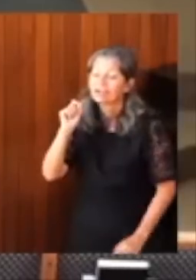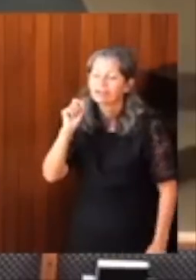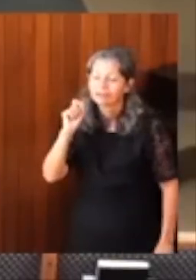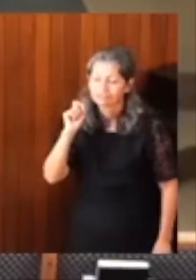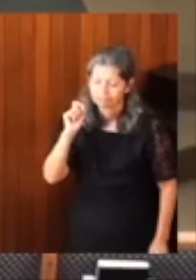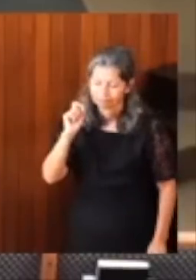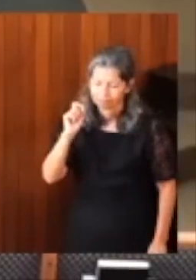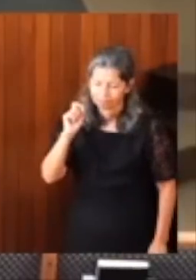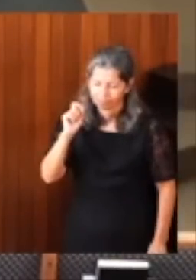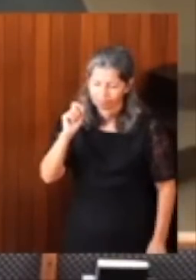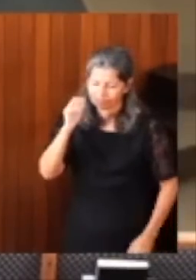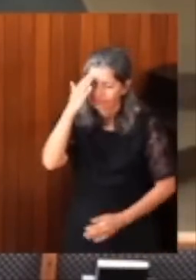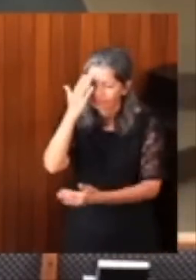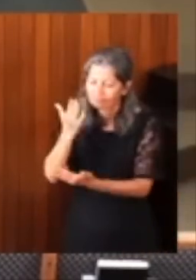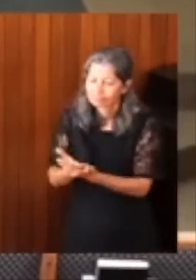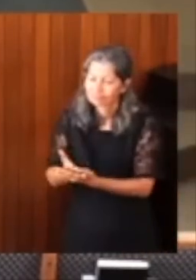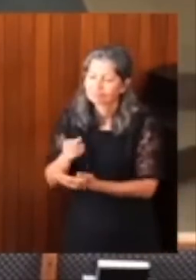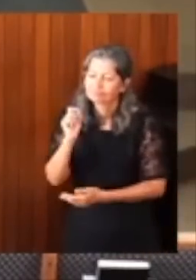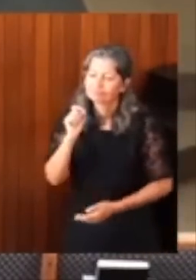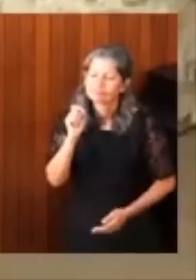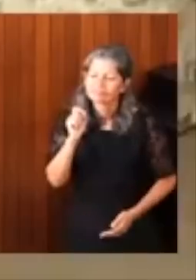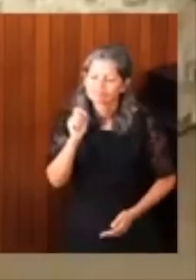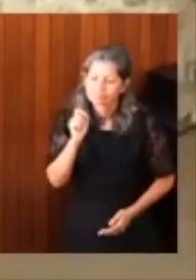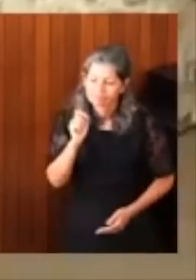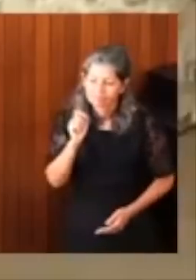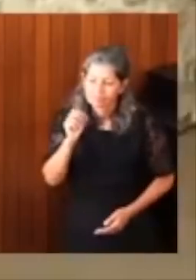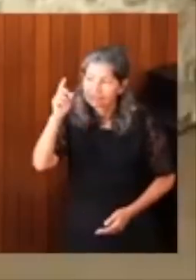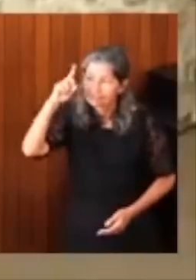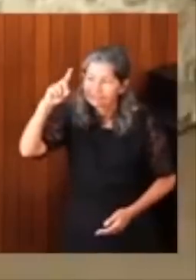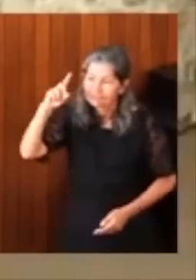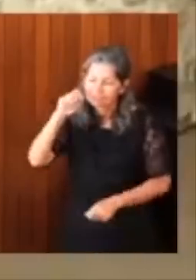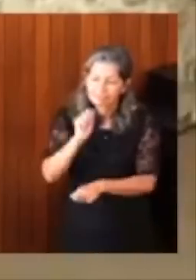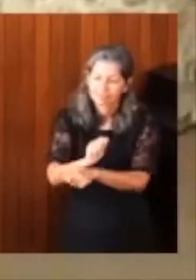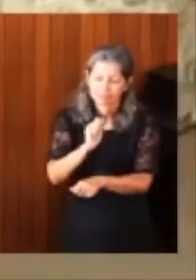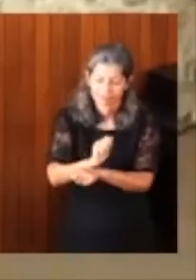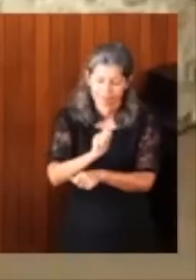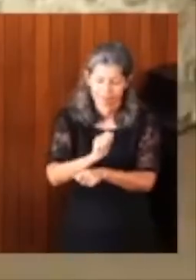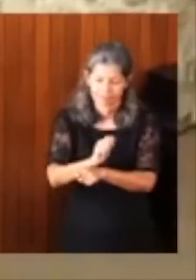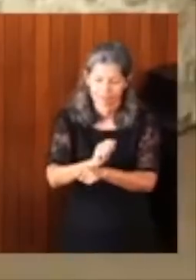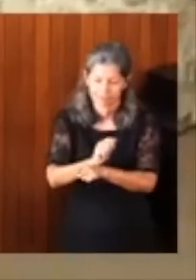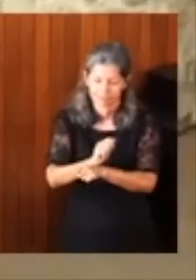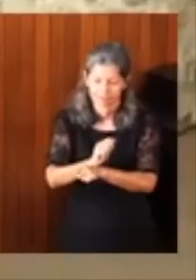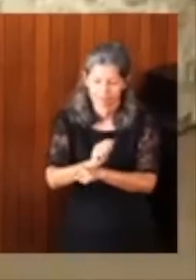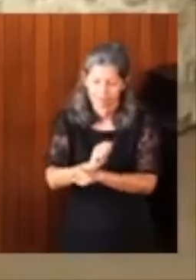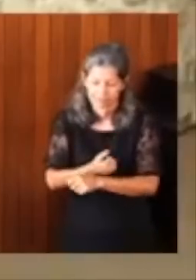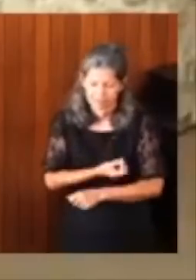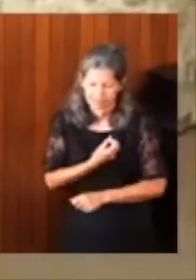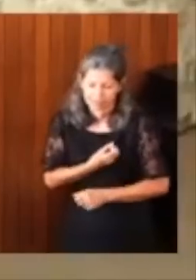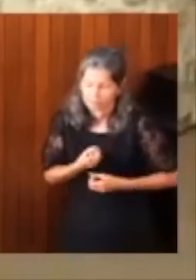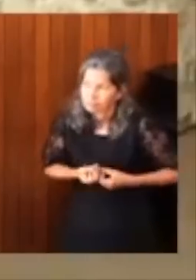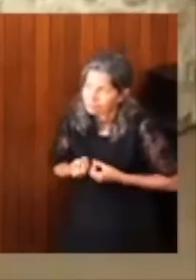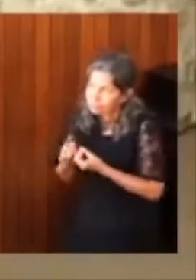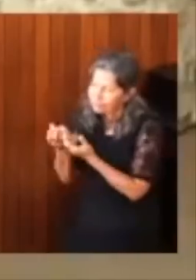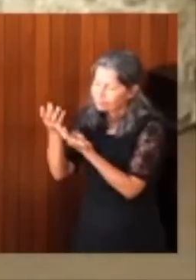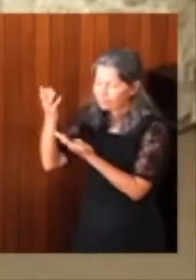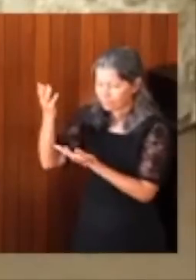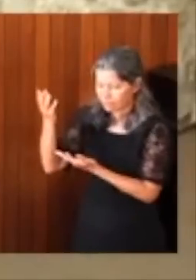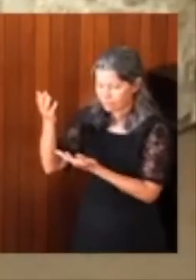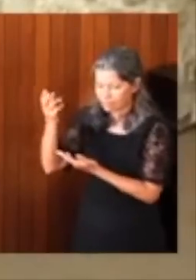conflito real. Deus espera que você se entregue a Ele, porque a única decisão sábia que nós podemos tomar é essa.